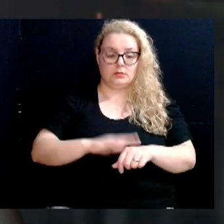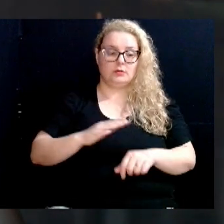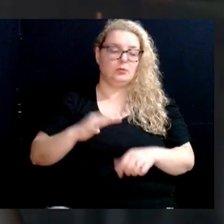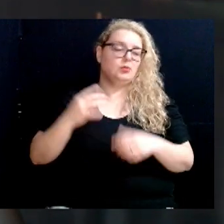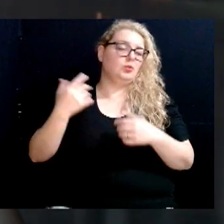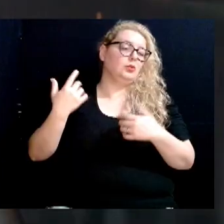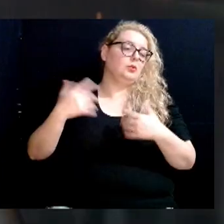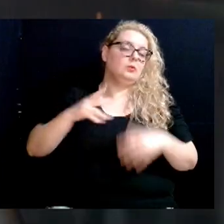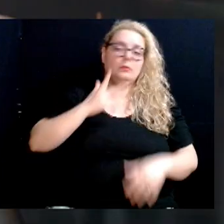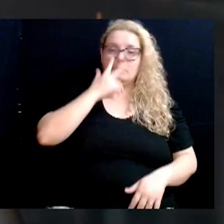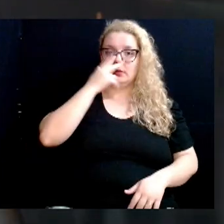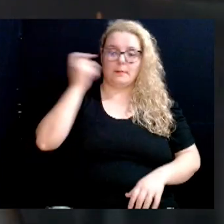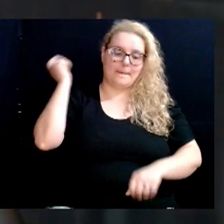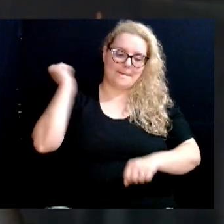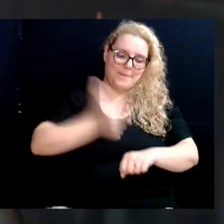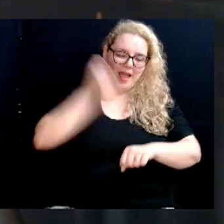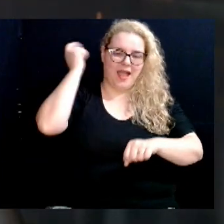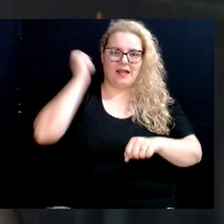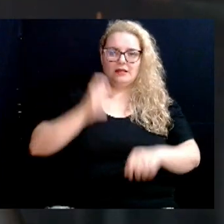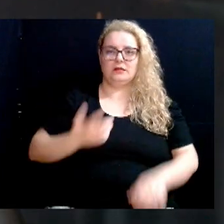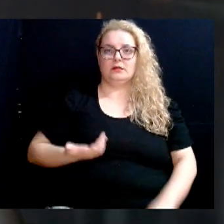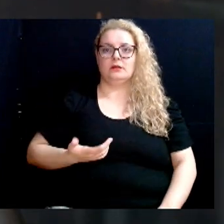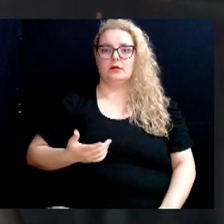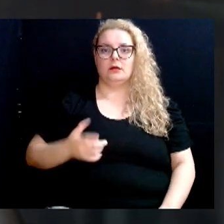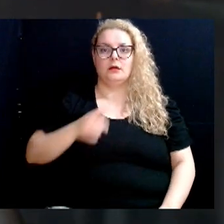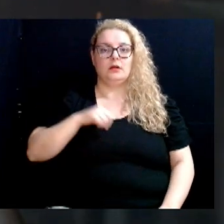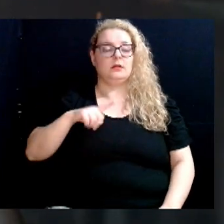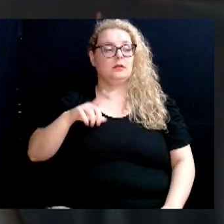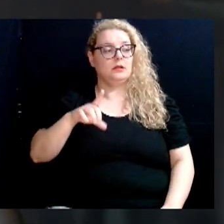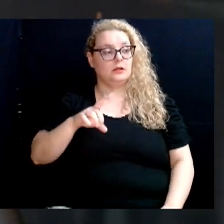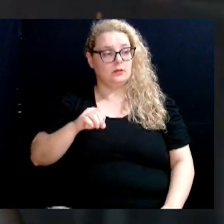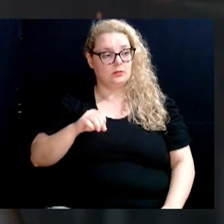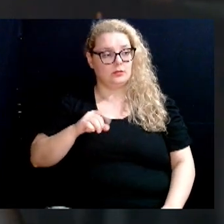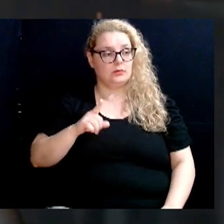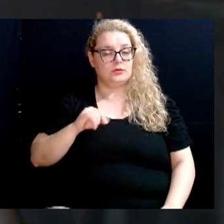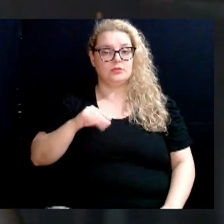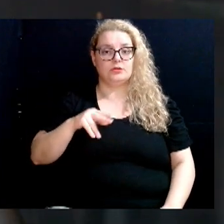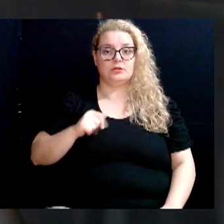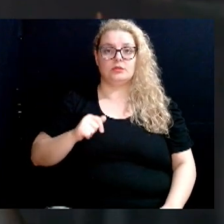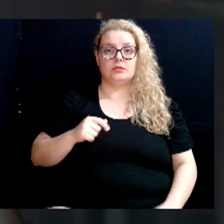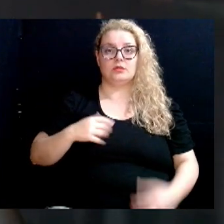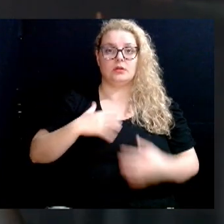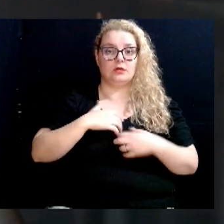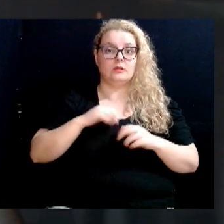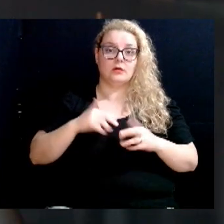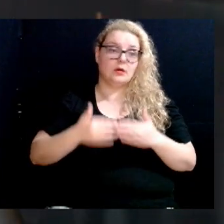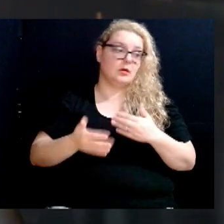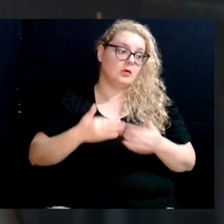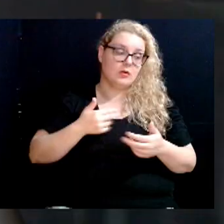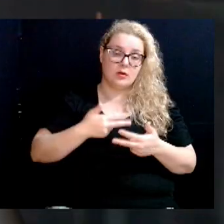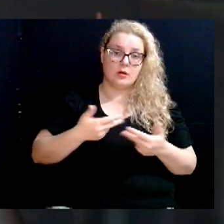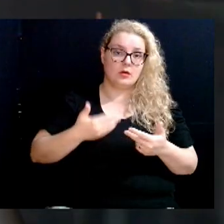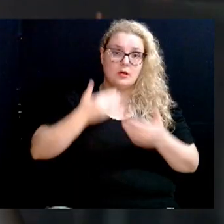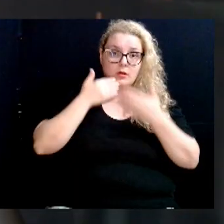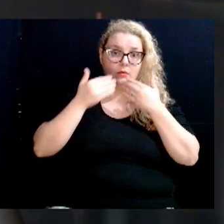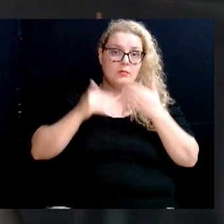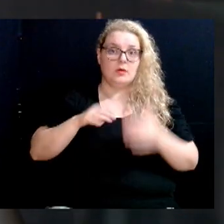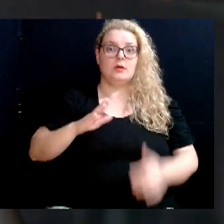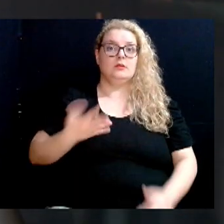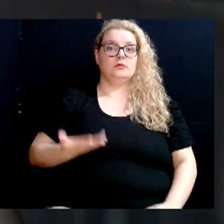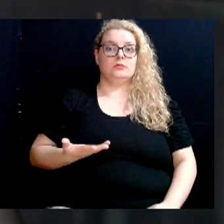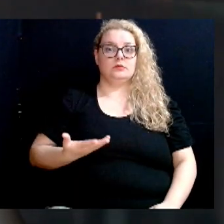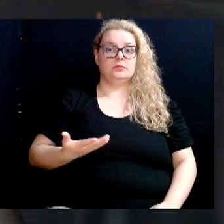sobrecarregado, a gente tem aí essa alodínia afetiva, onde qualquer coisinha que você me peça mais, já não dá.